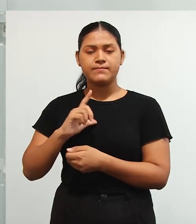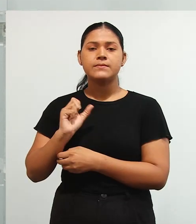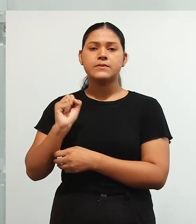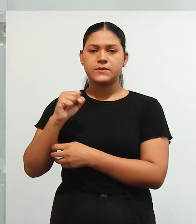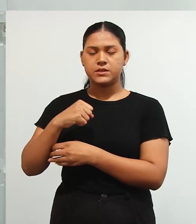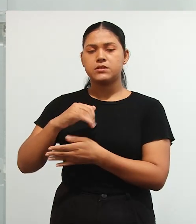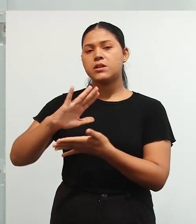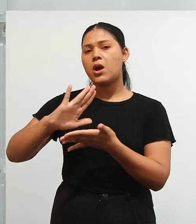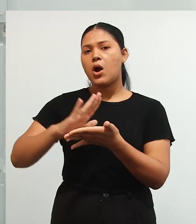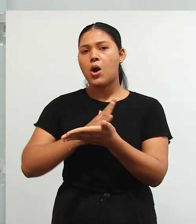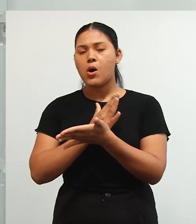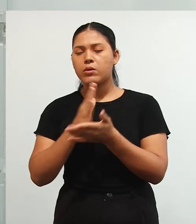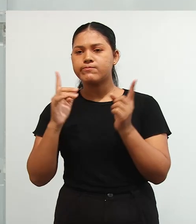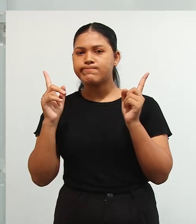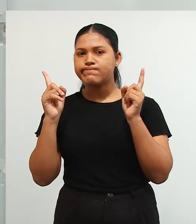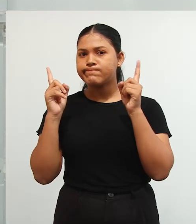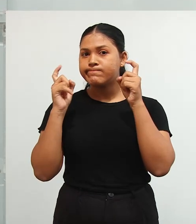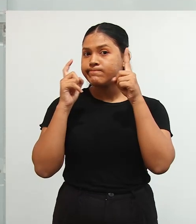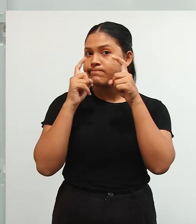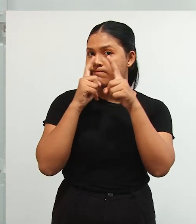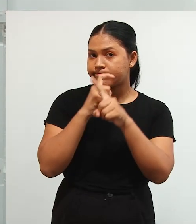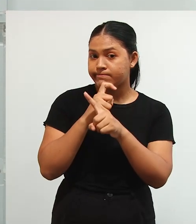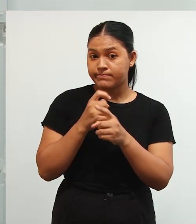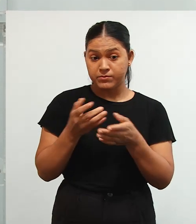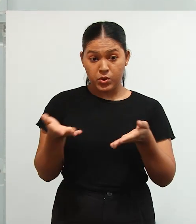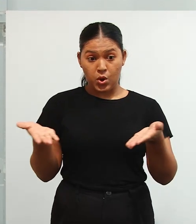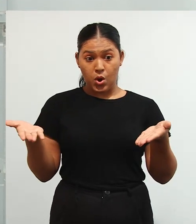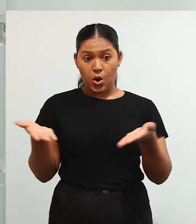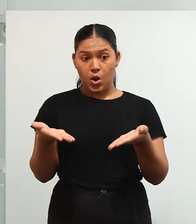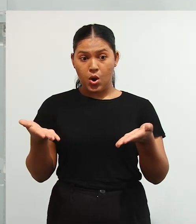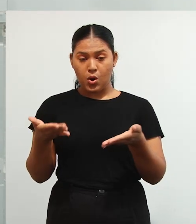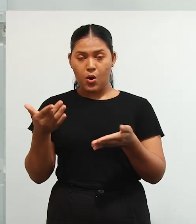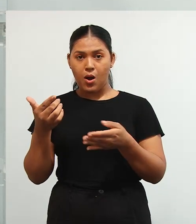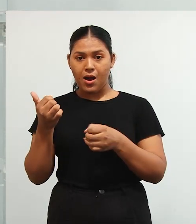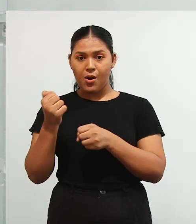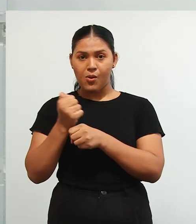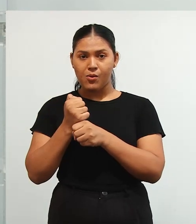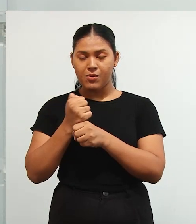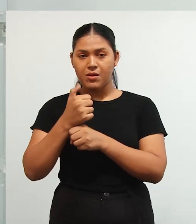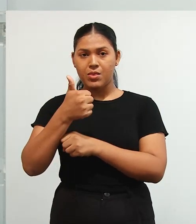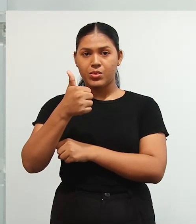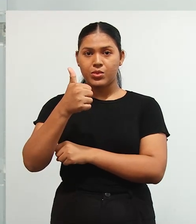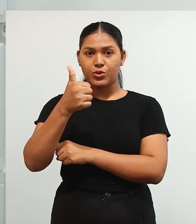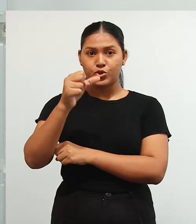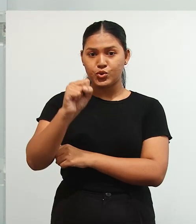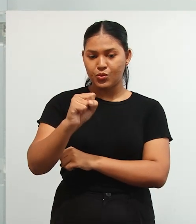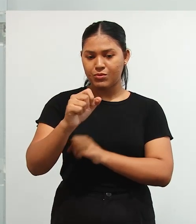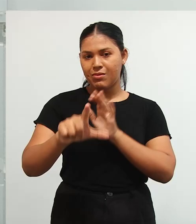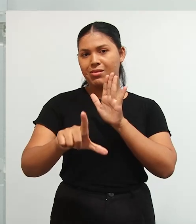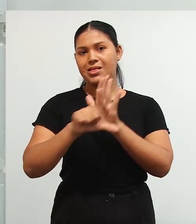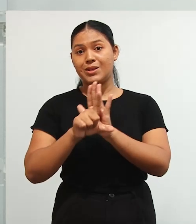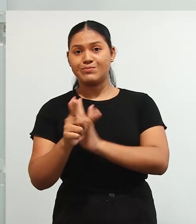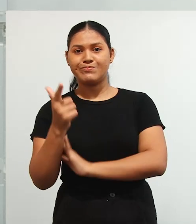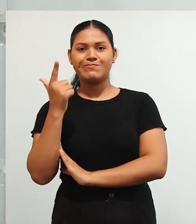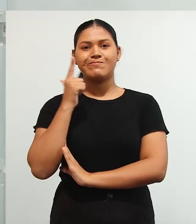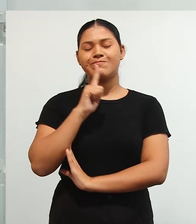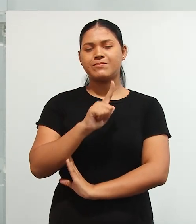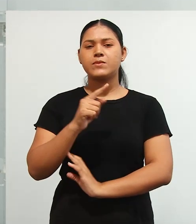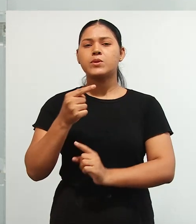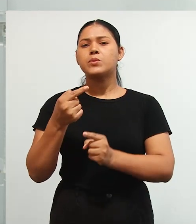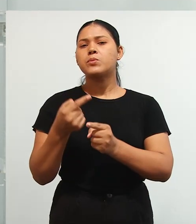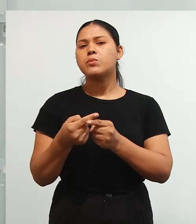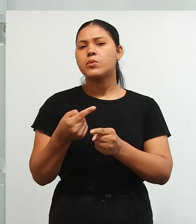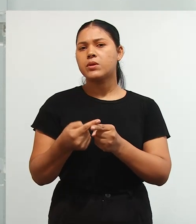colocam para todos nós a partir da maioridade da lei. É importante o registro em todos nós, porque